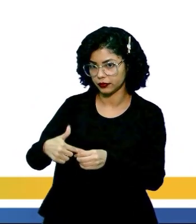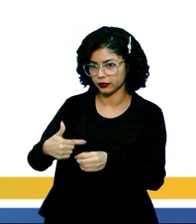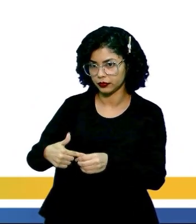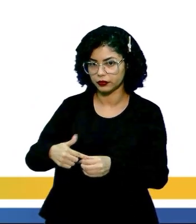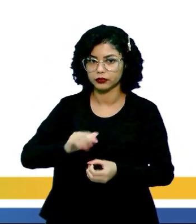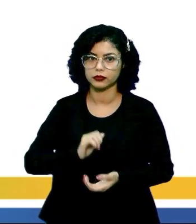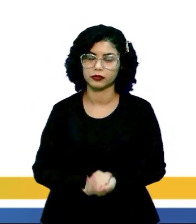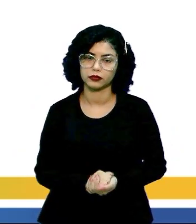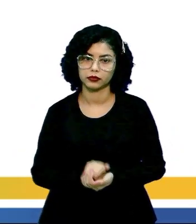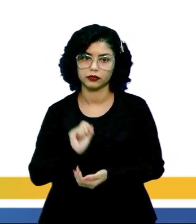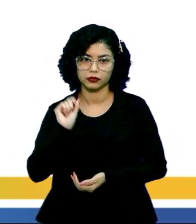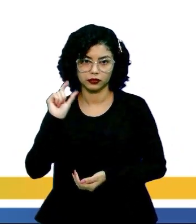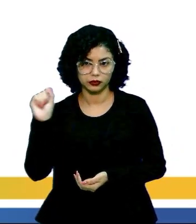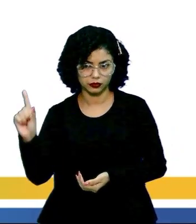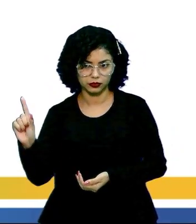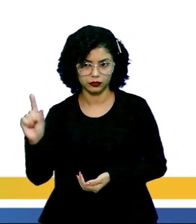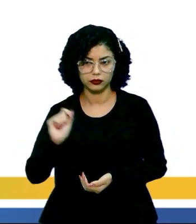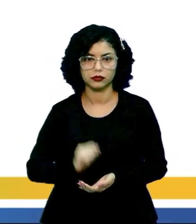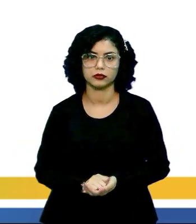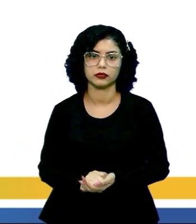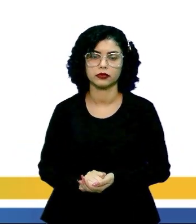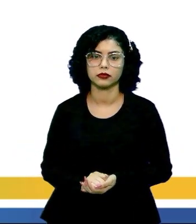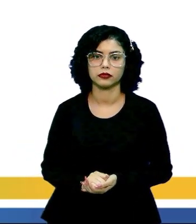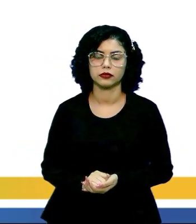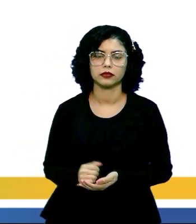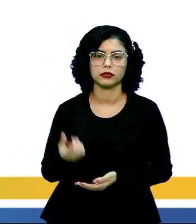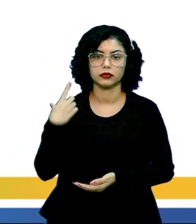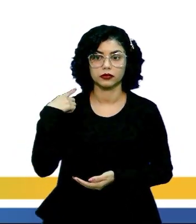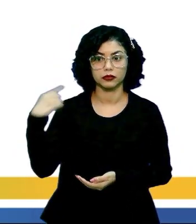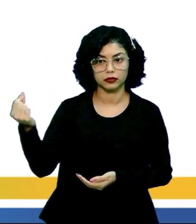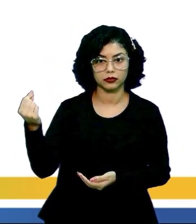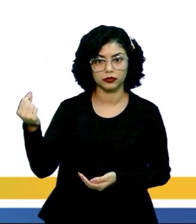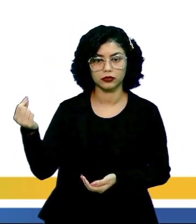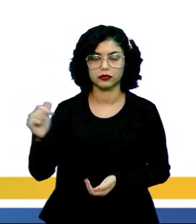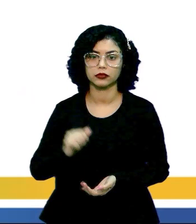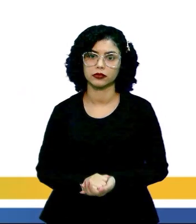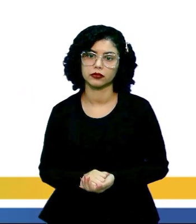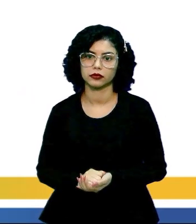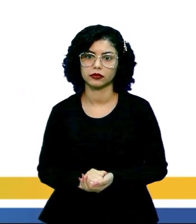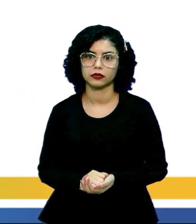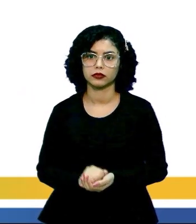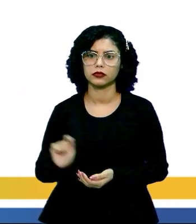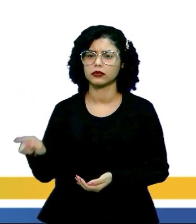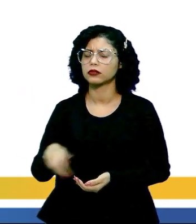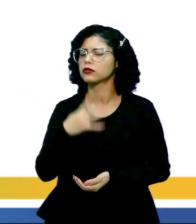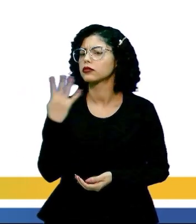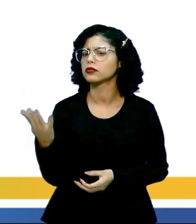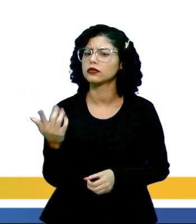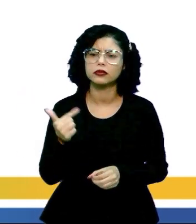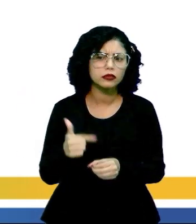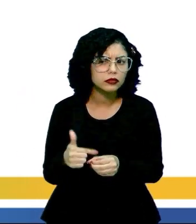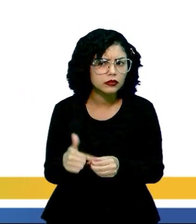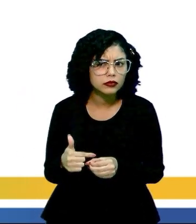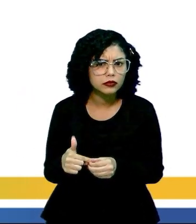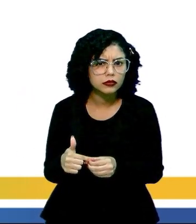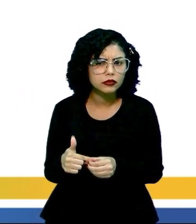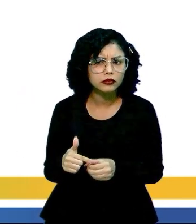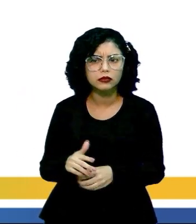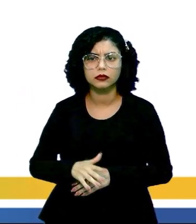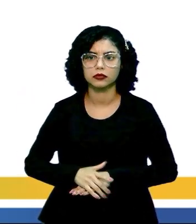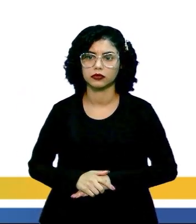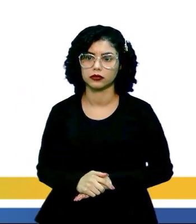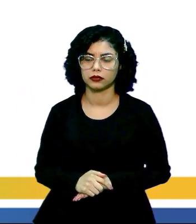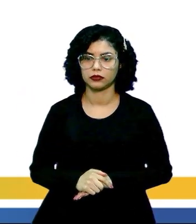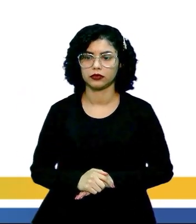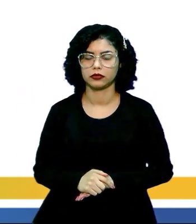deve reabastecer no posto Estrela na viagem de ida, que seja o suficiente para fazer o